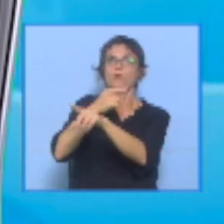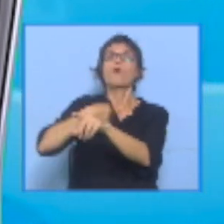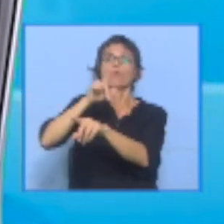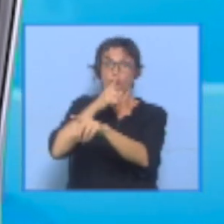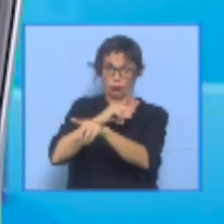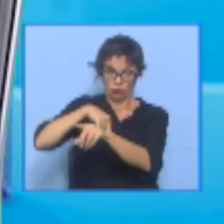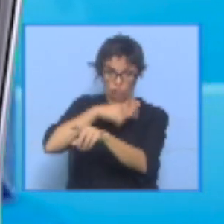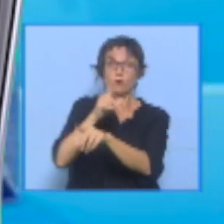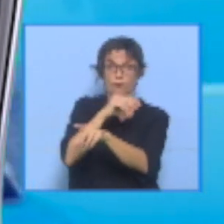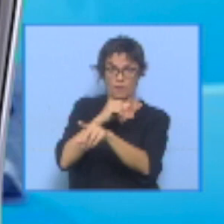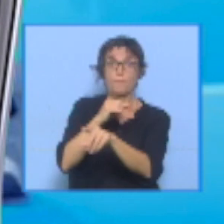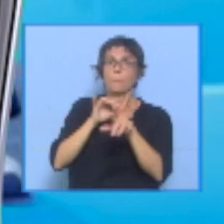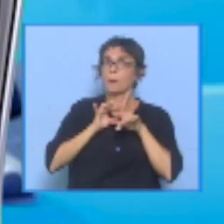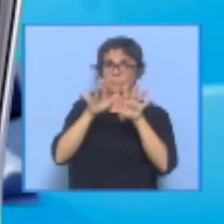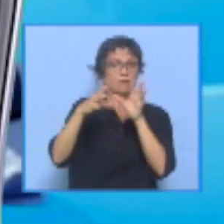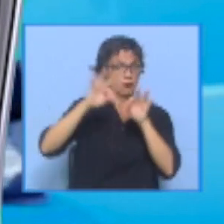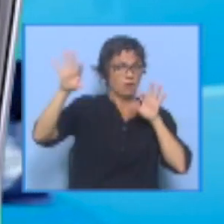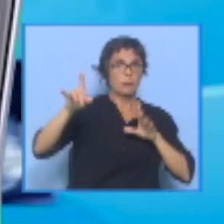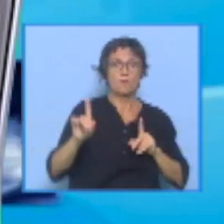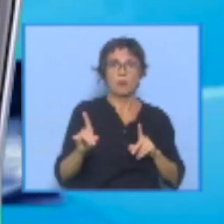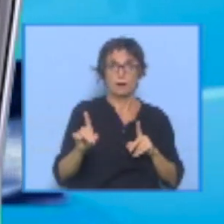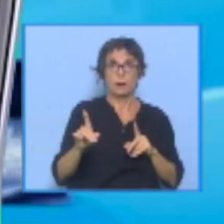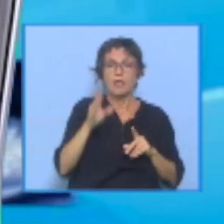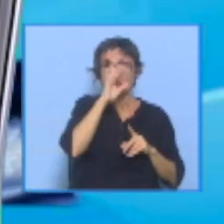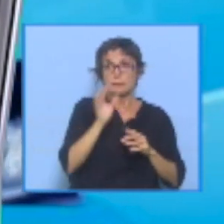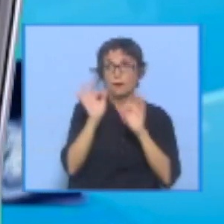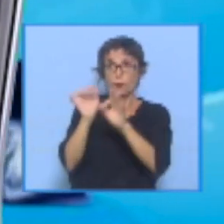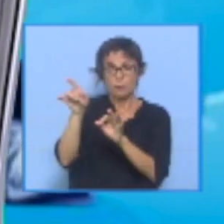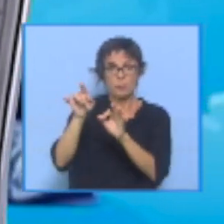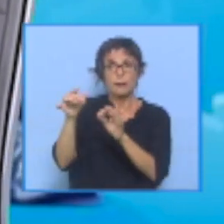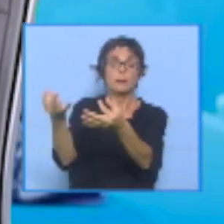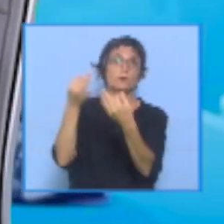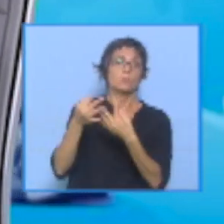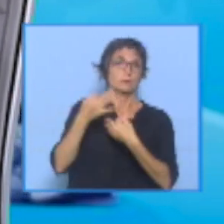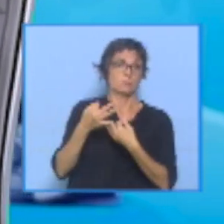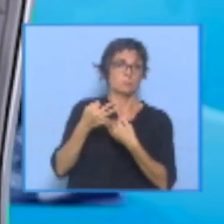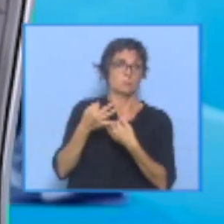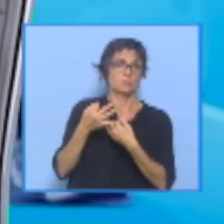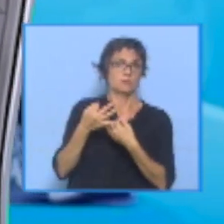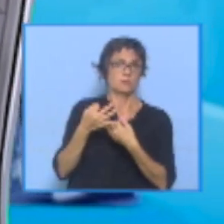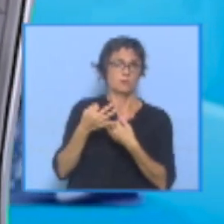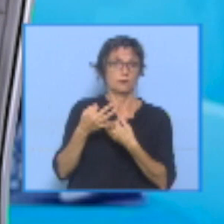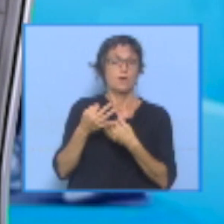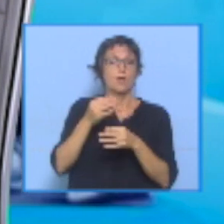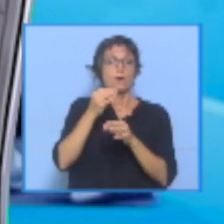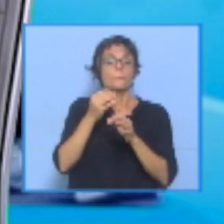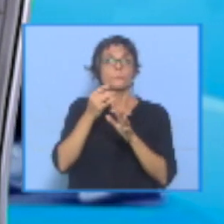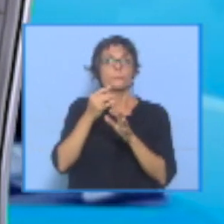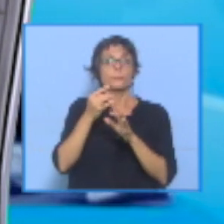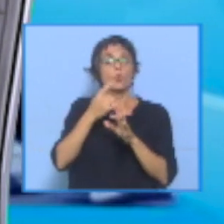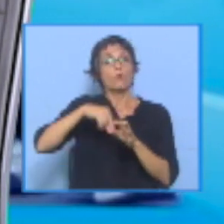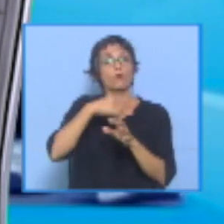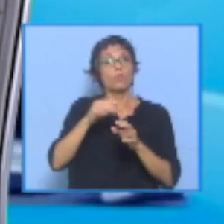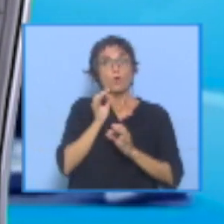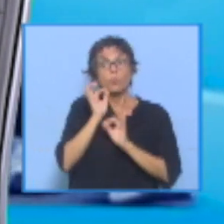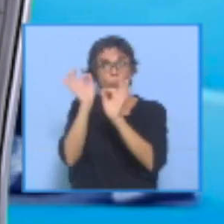nós, ao cuidar deles, estamos a cuidar também de nós. Em primeiro lugar, dos nossos medos, olharmos com verdade, saber